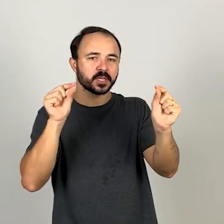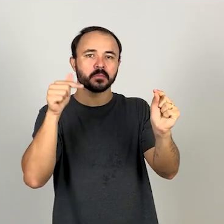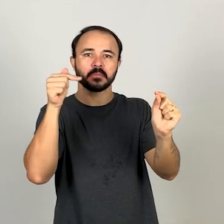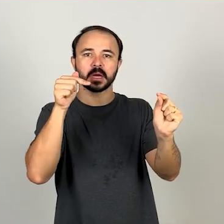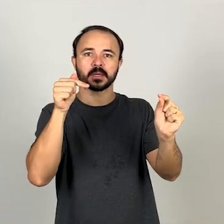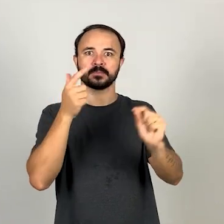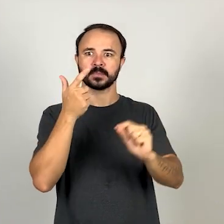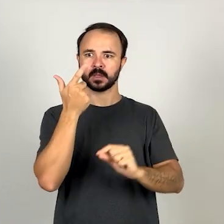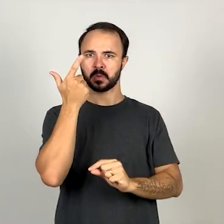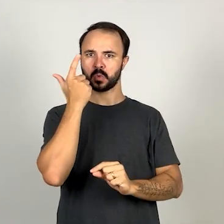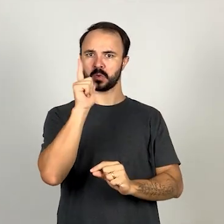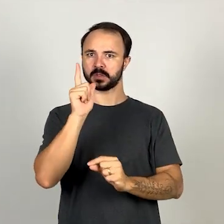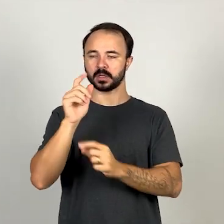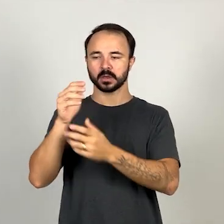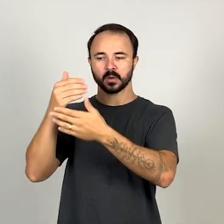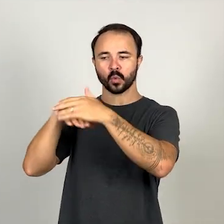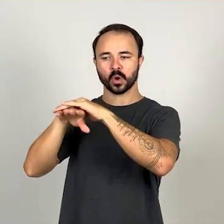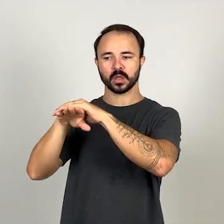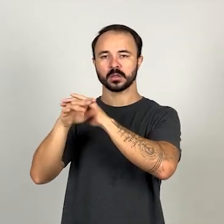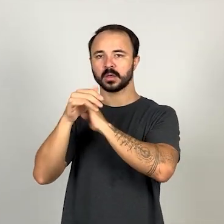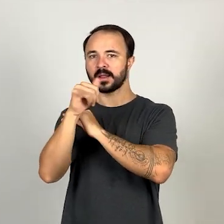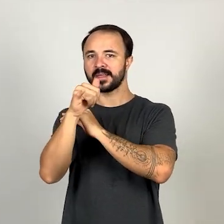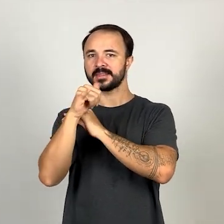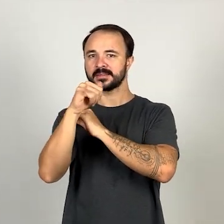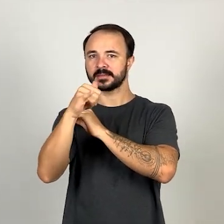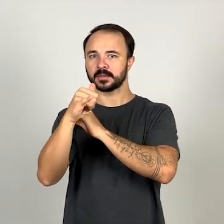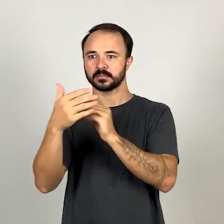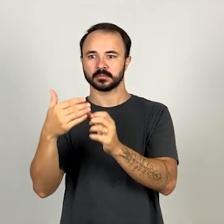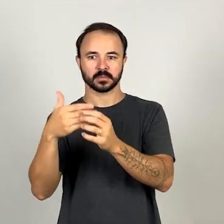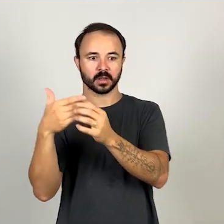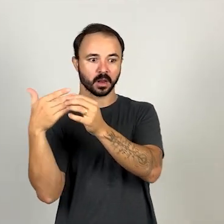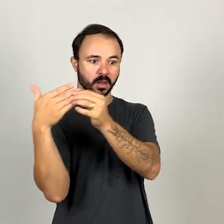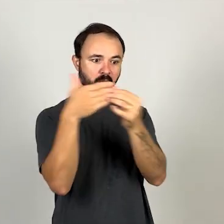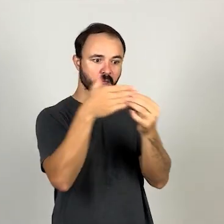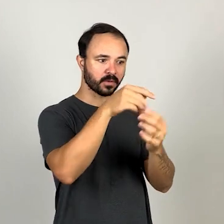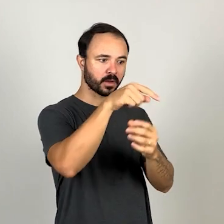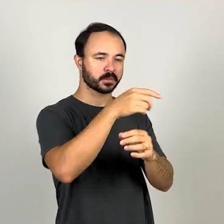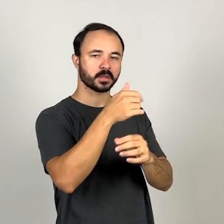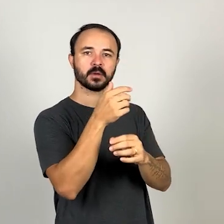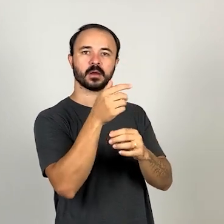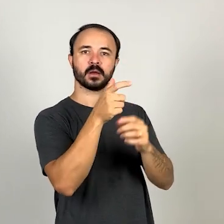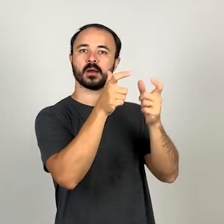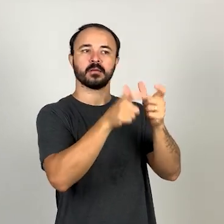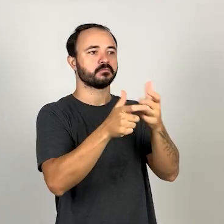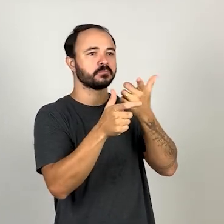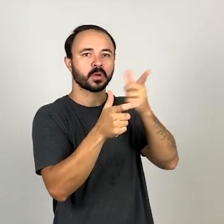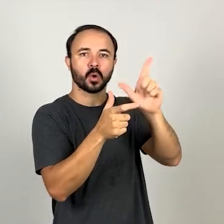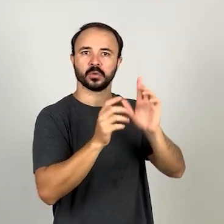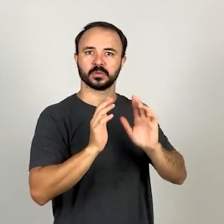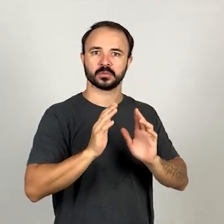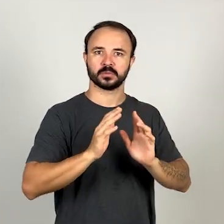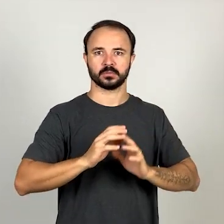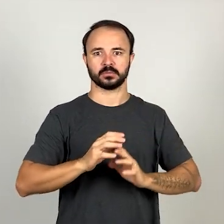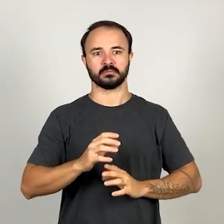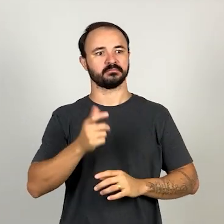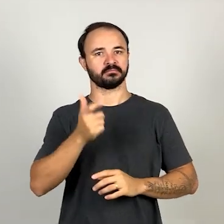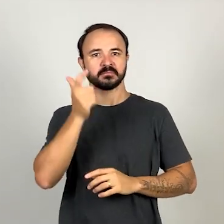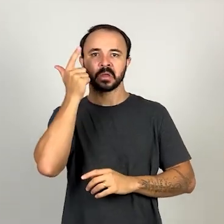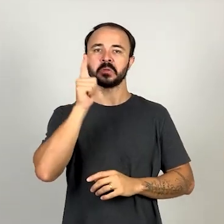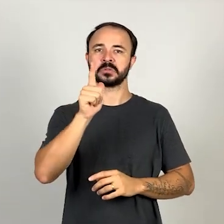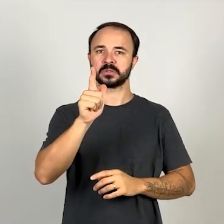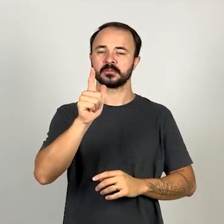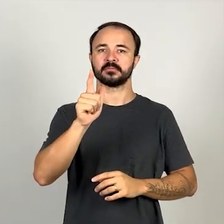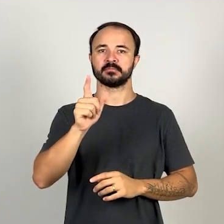armazenar a eletricidade e transportar para um outro determinado aparelho. Então, desde a sua criação, esse dispositivo passou por